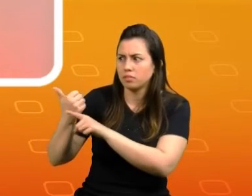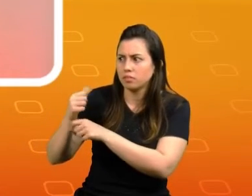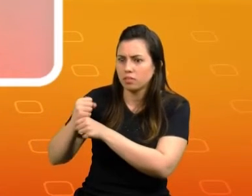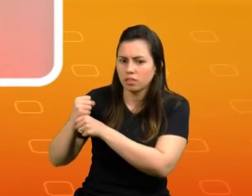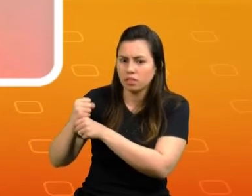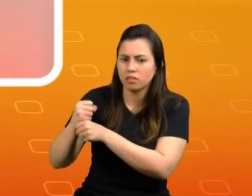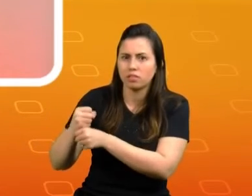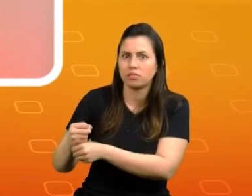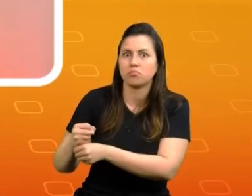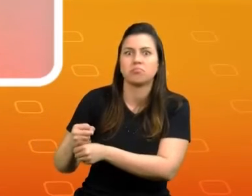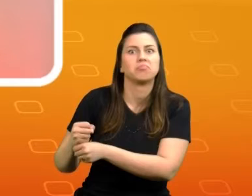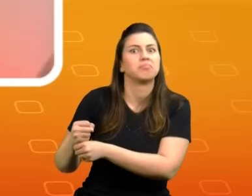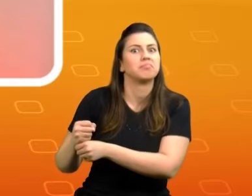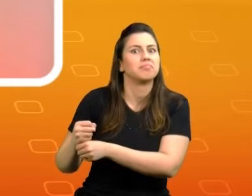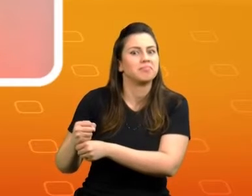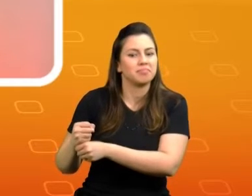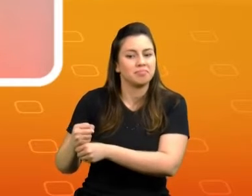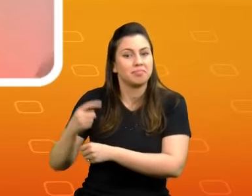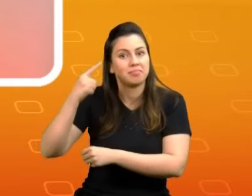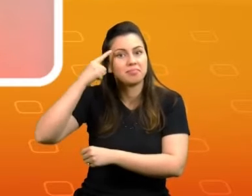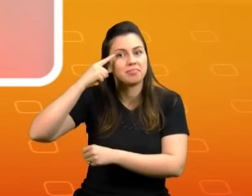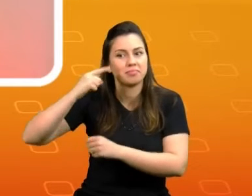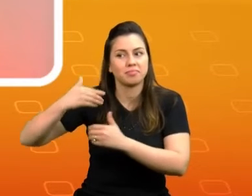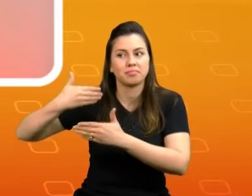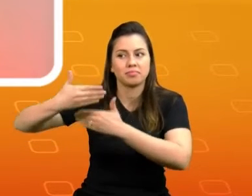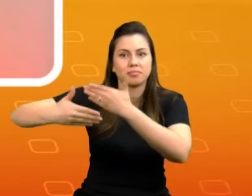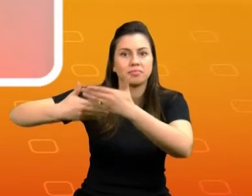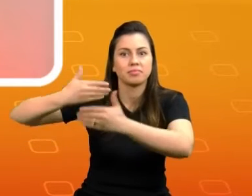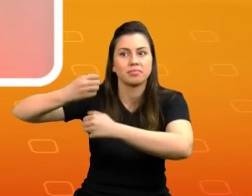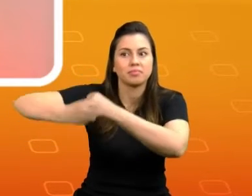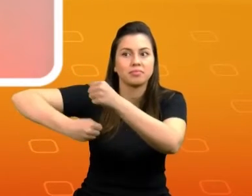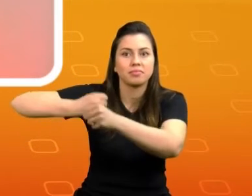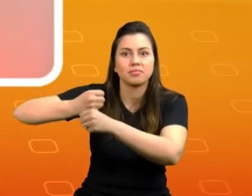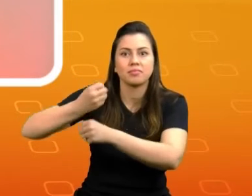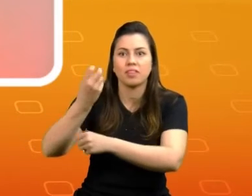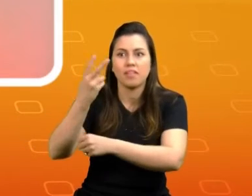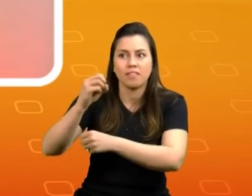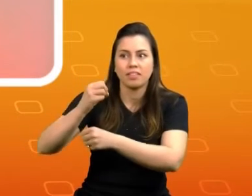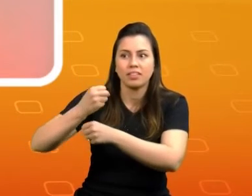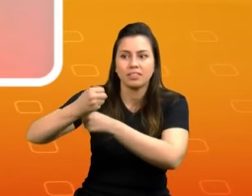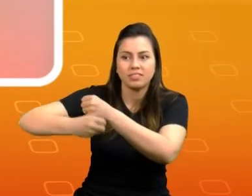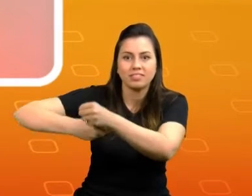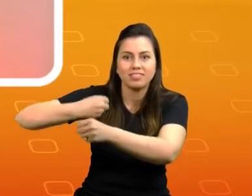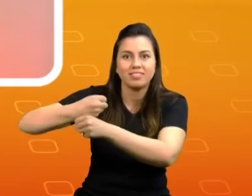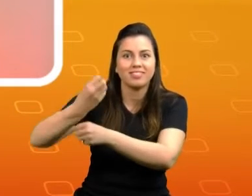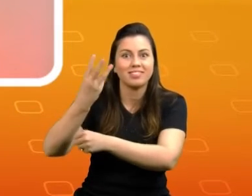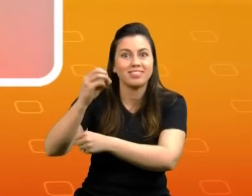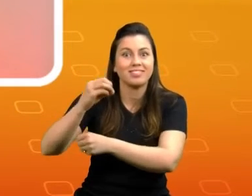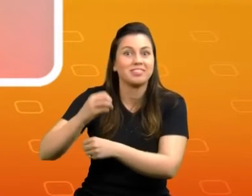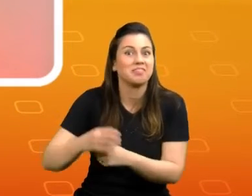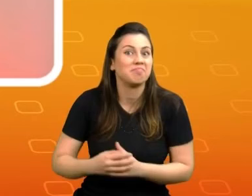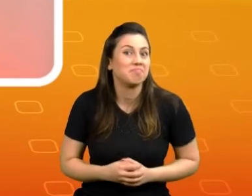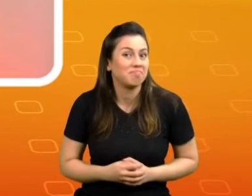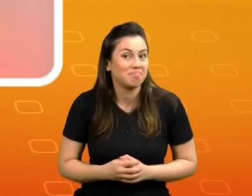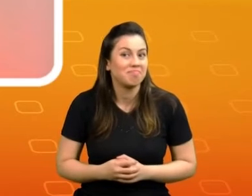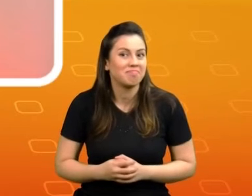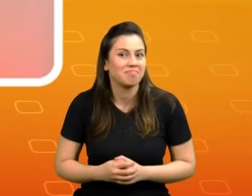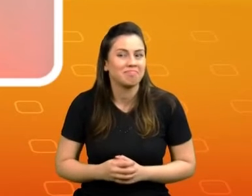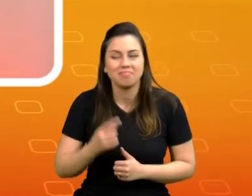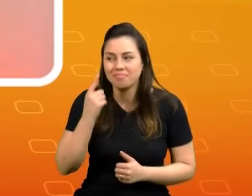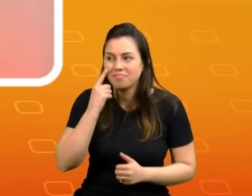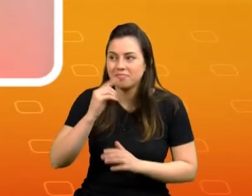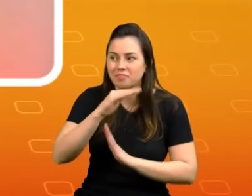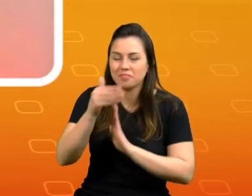aonde já tá imagina daqui a mais dez daqui a mais 20 daqui a mais 30 a gente olha para os nossos para